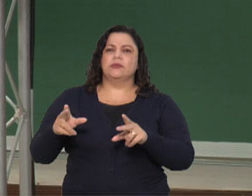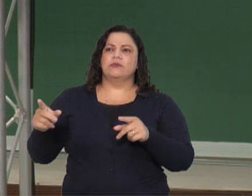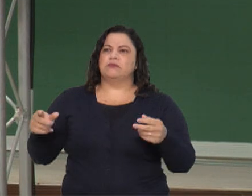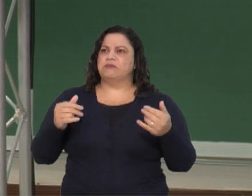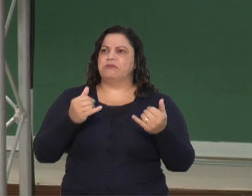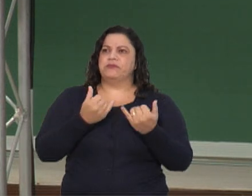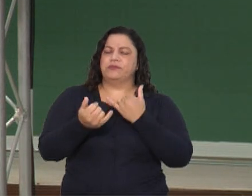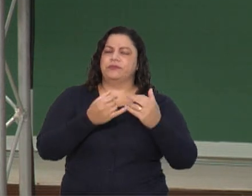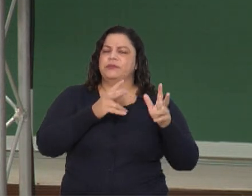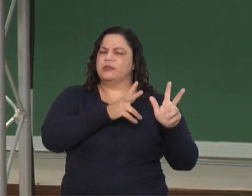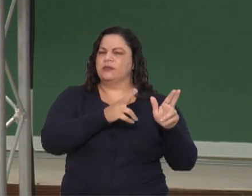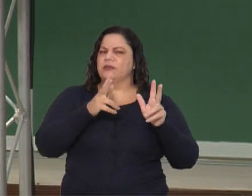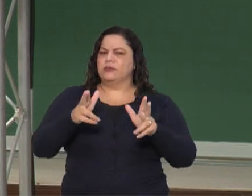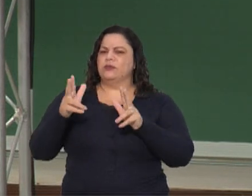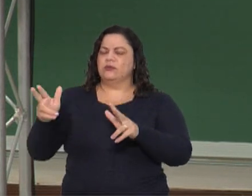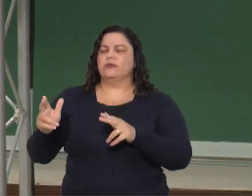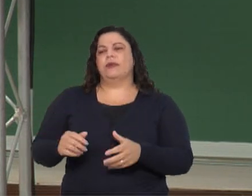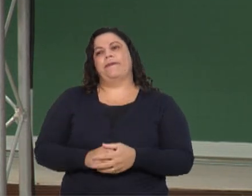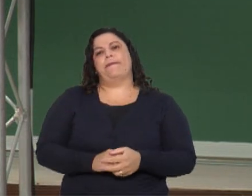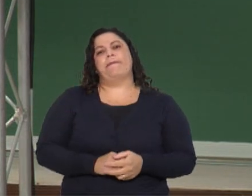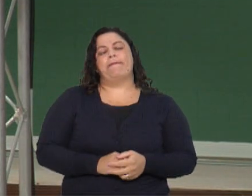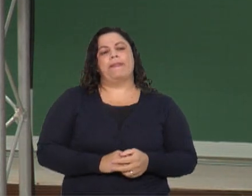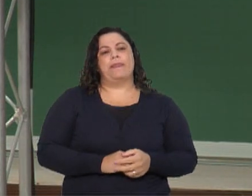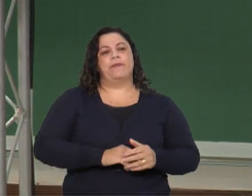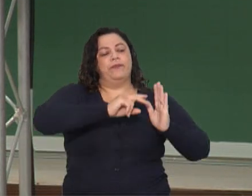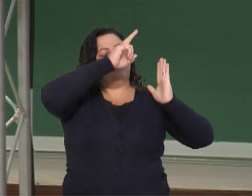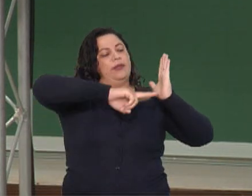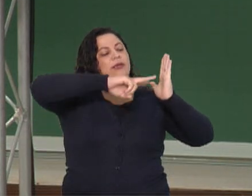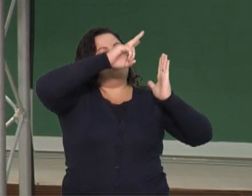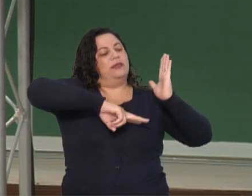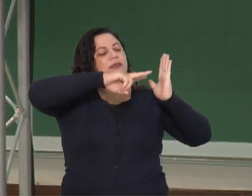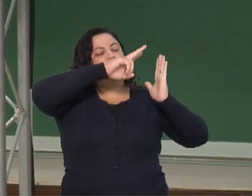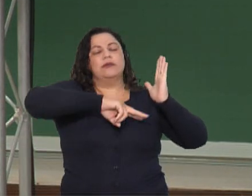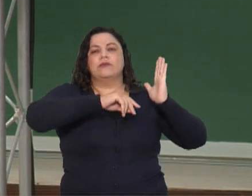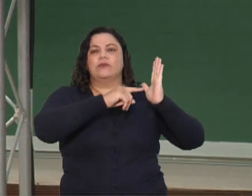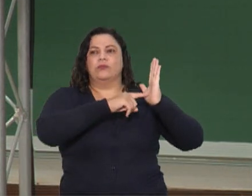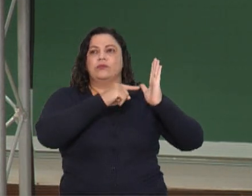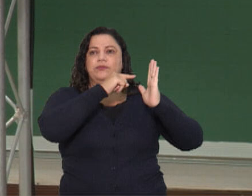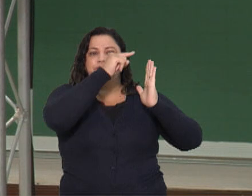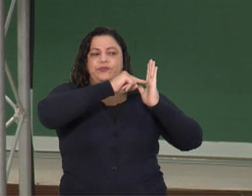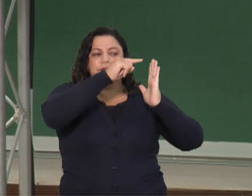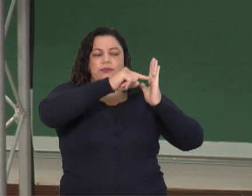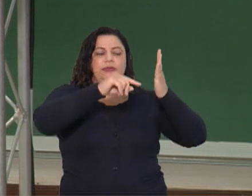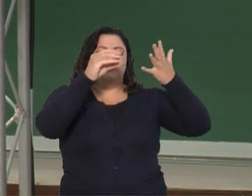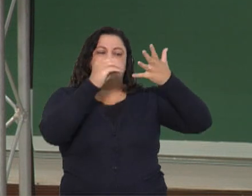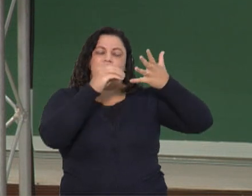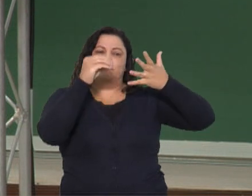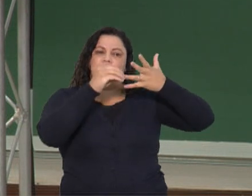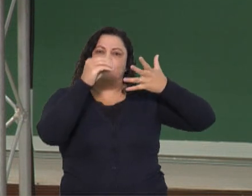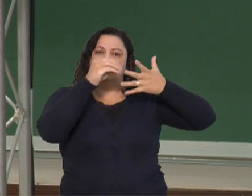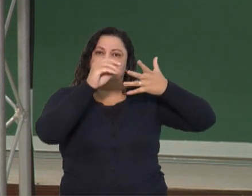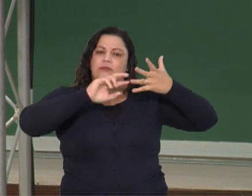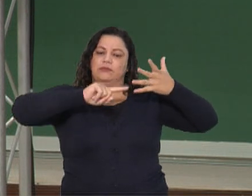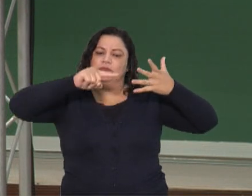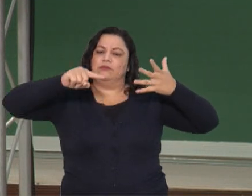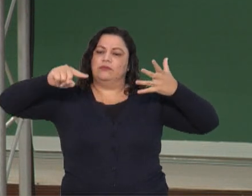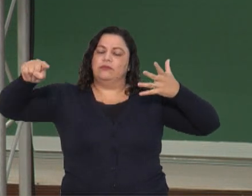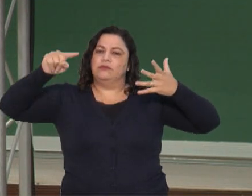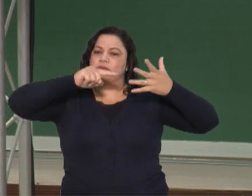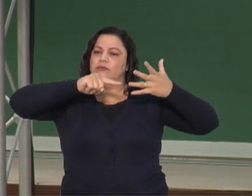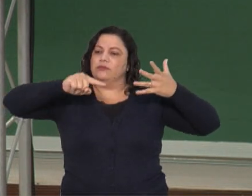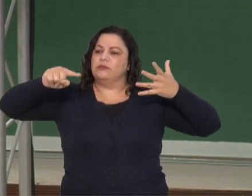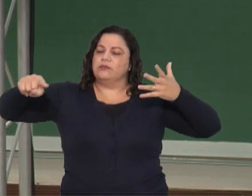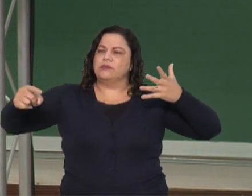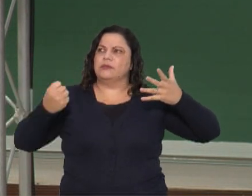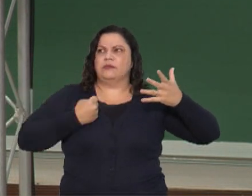assim, lá na partitura, cada música, ela vai trazer um